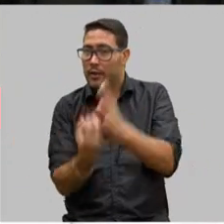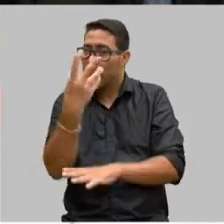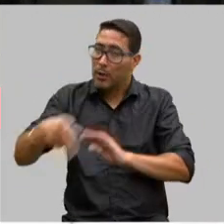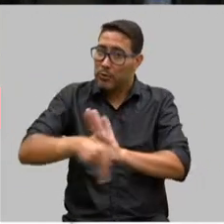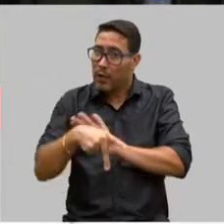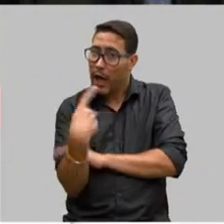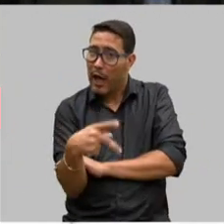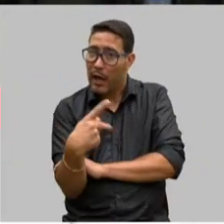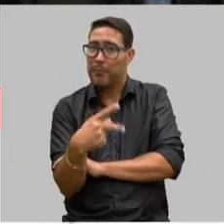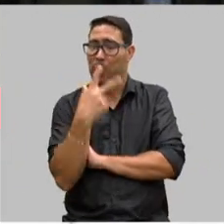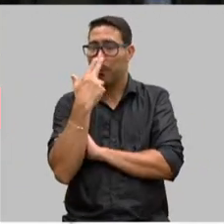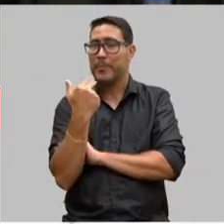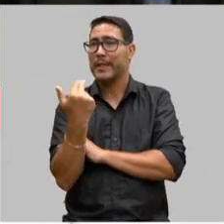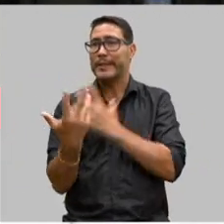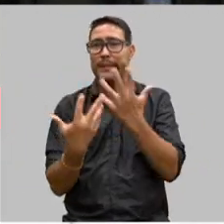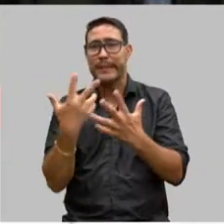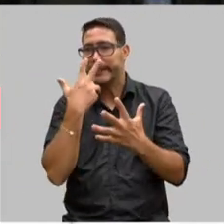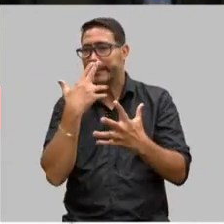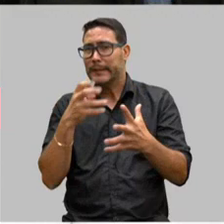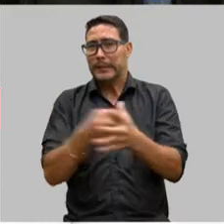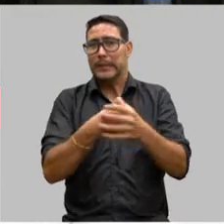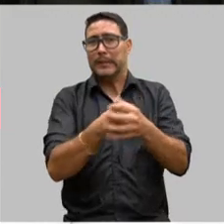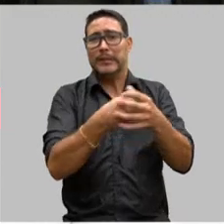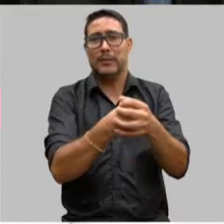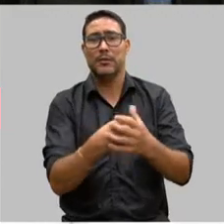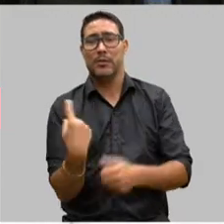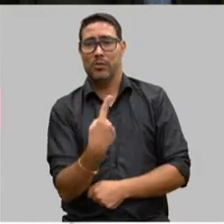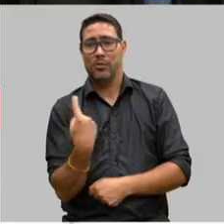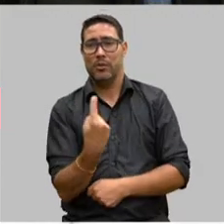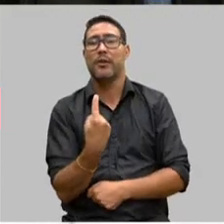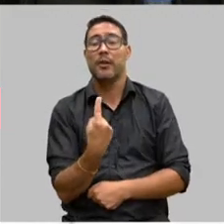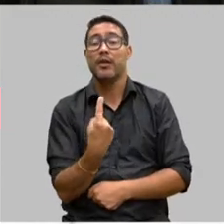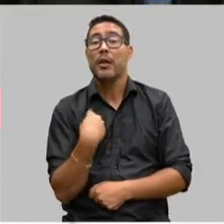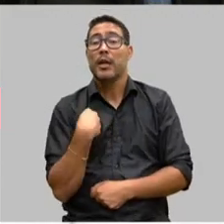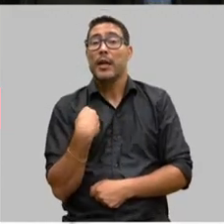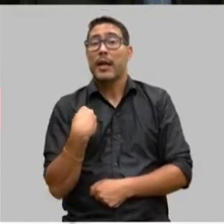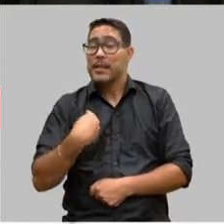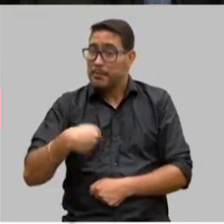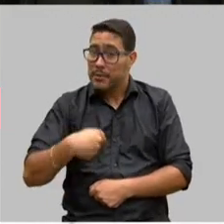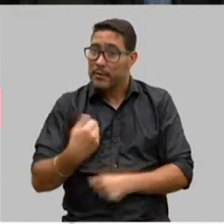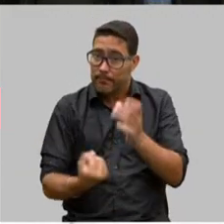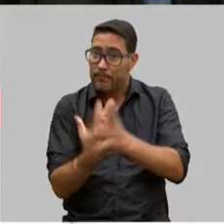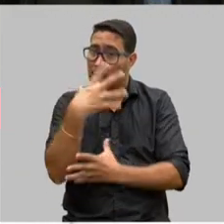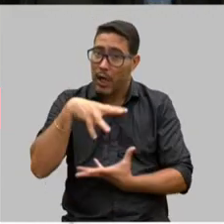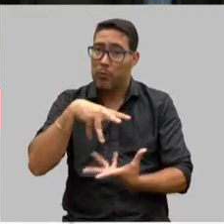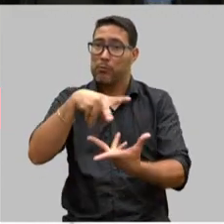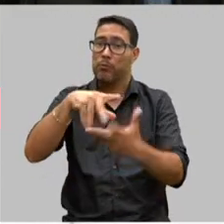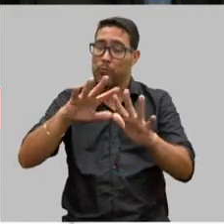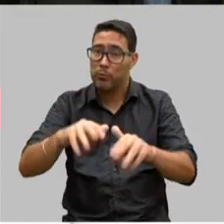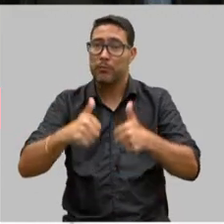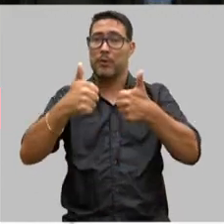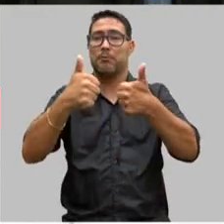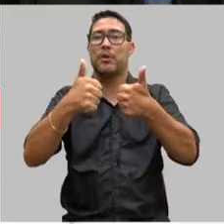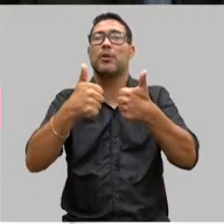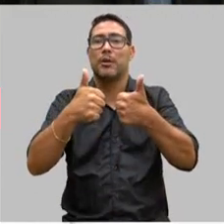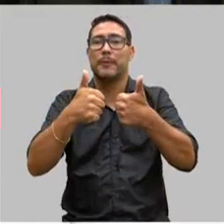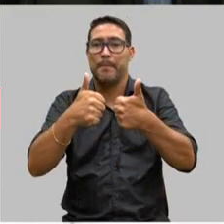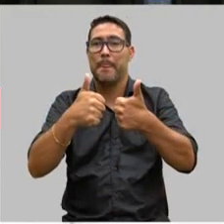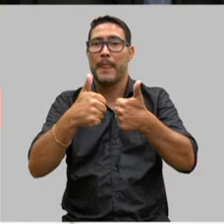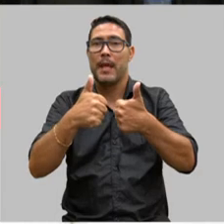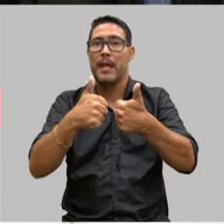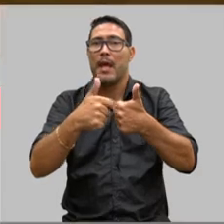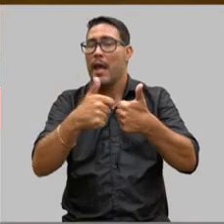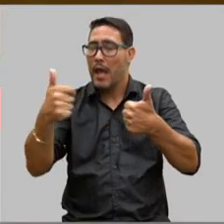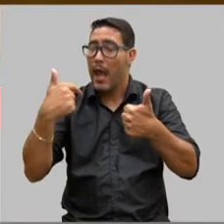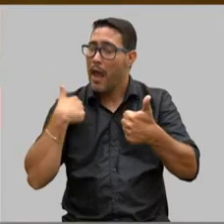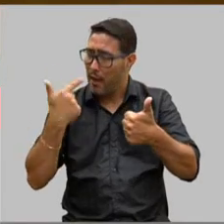gente constrói. Ou a gente pensa que nós podemos fazer um mundo melhor, e melhor mesmo, e quebrando ovos,